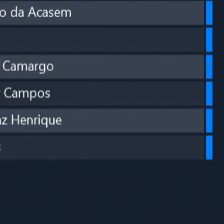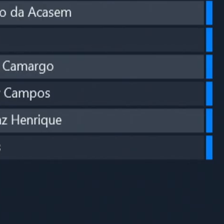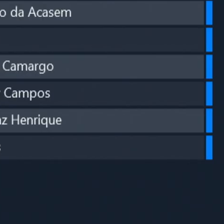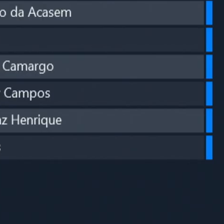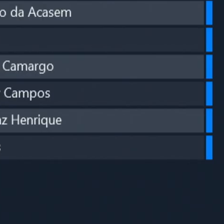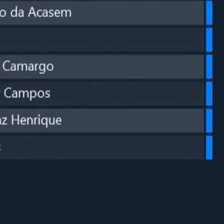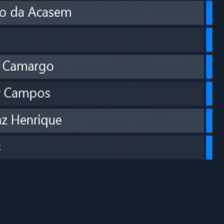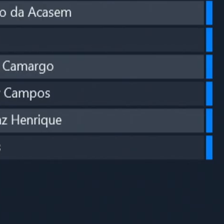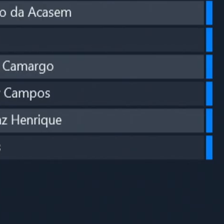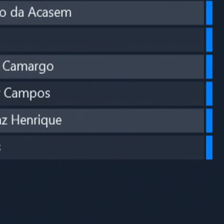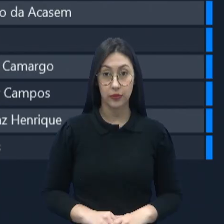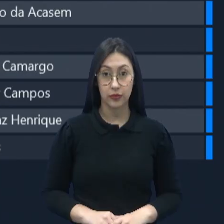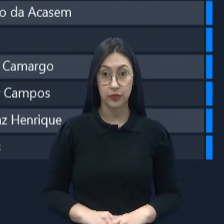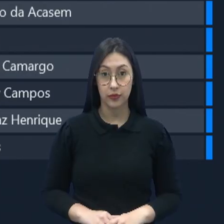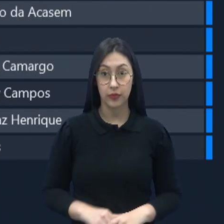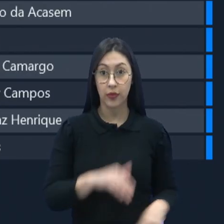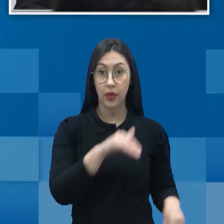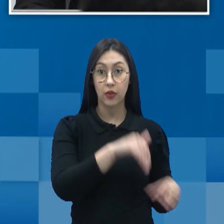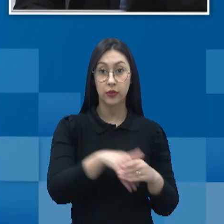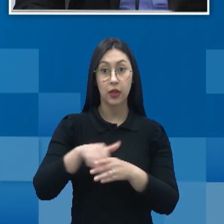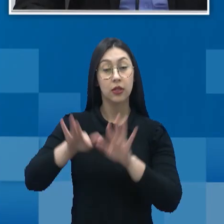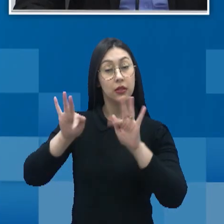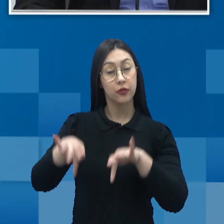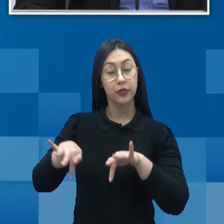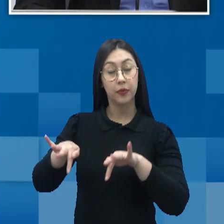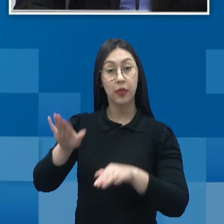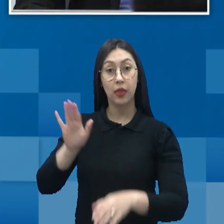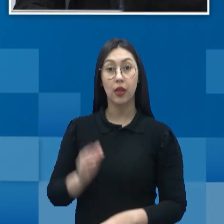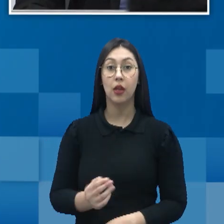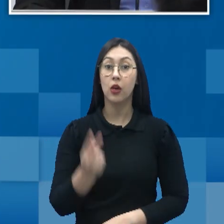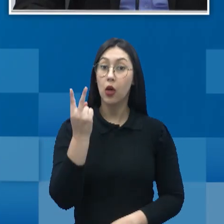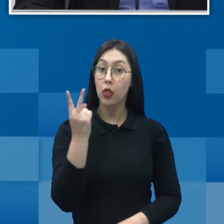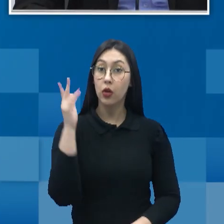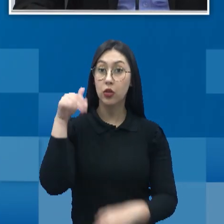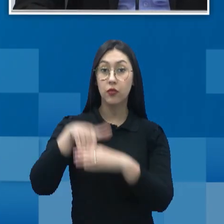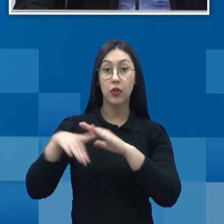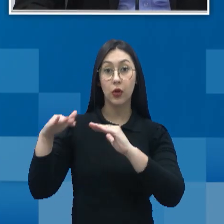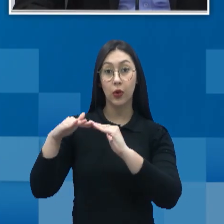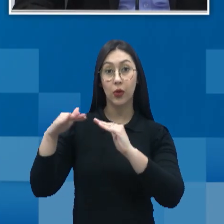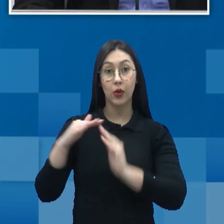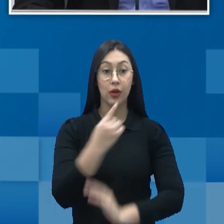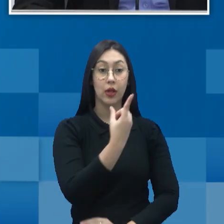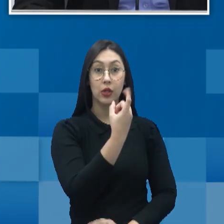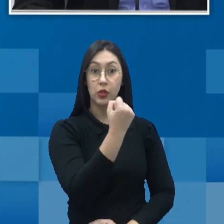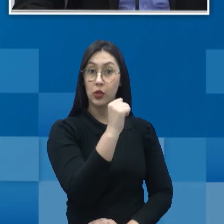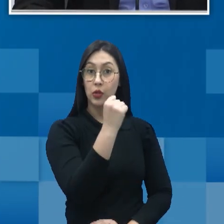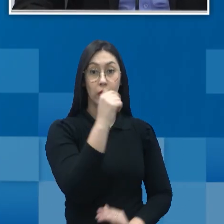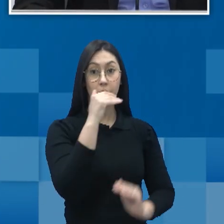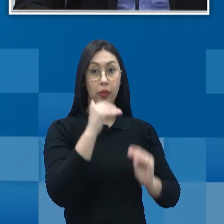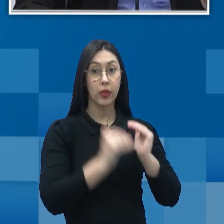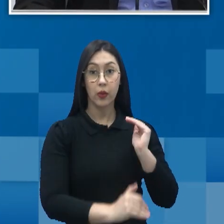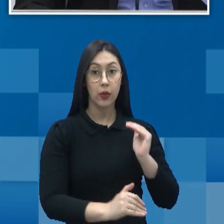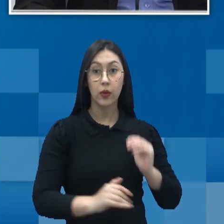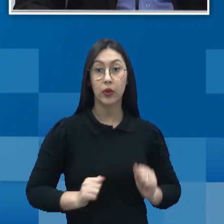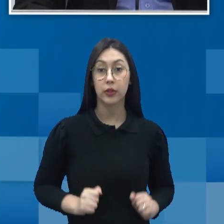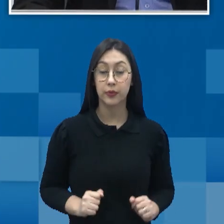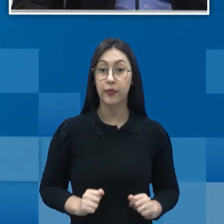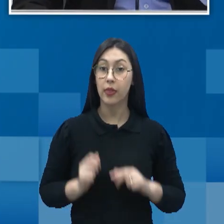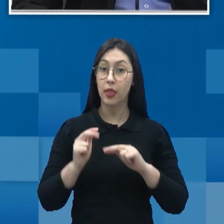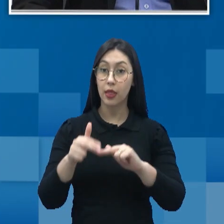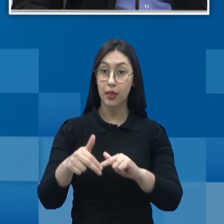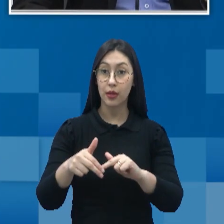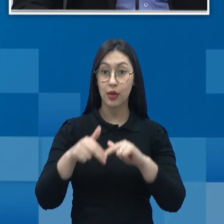Encerrada a votação. 2 votos favoráveis, 18 votos contrários. Com 2 votos favoráveis, 18 votos